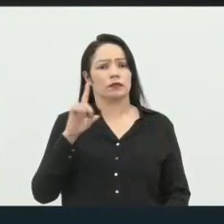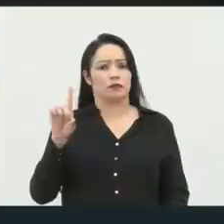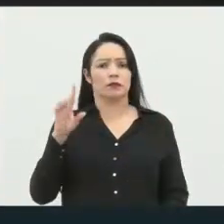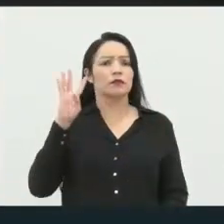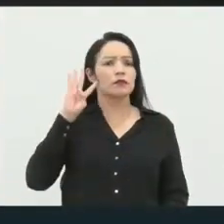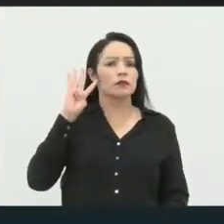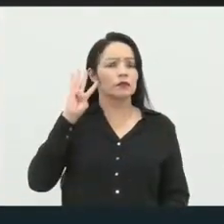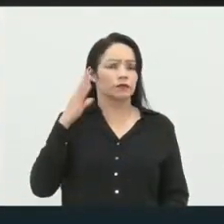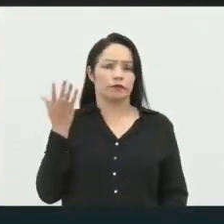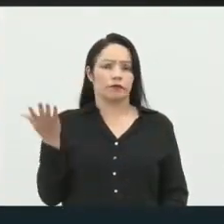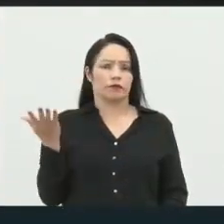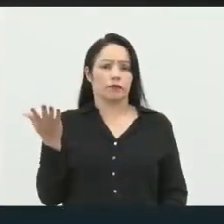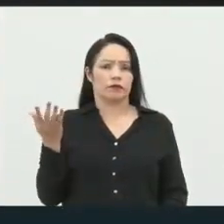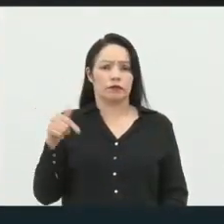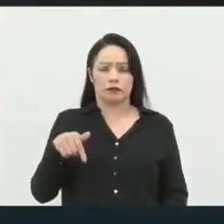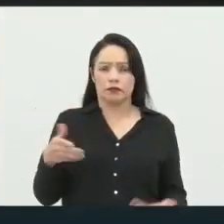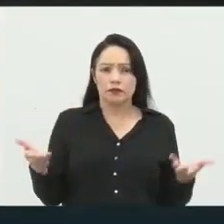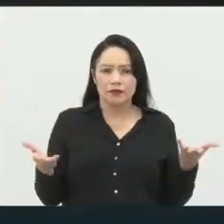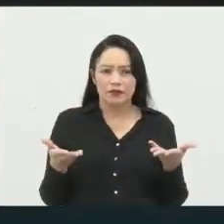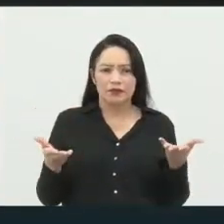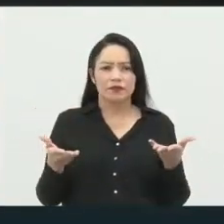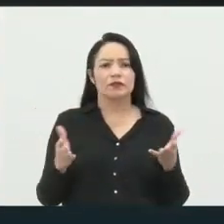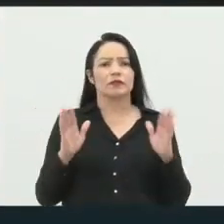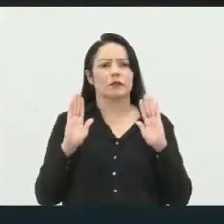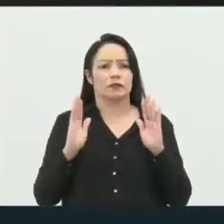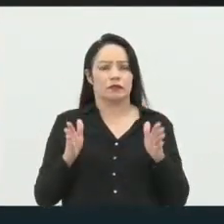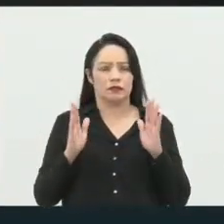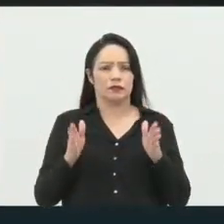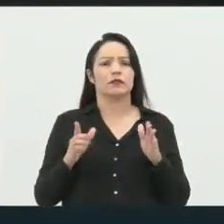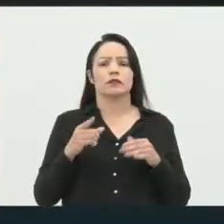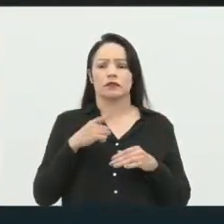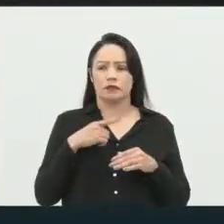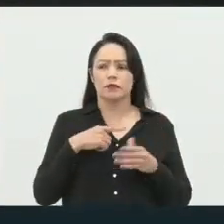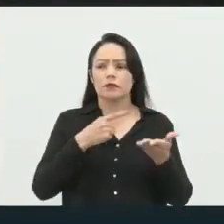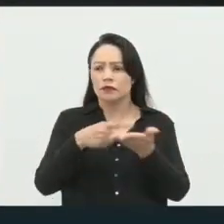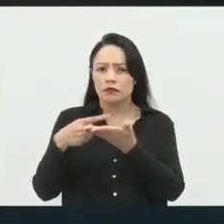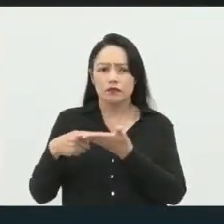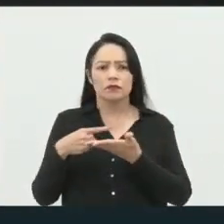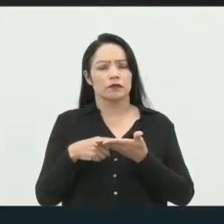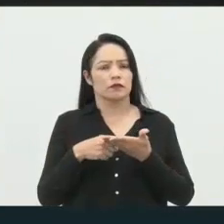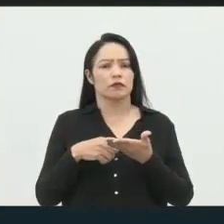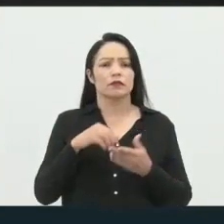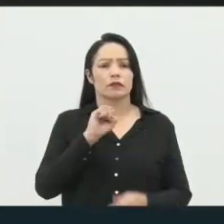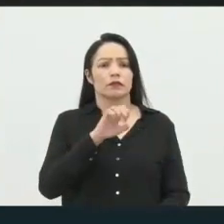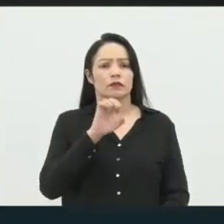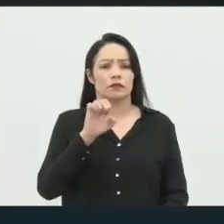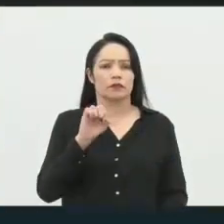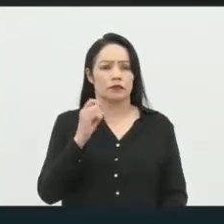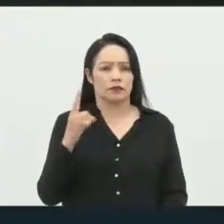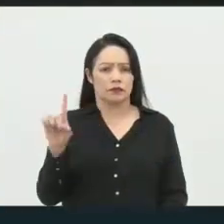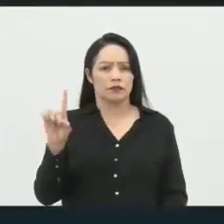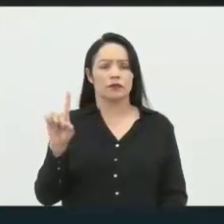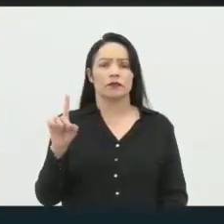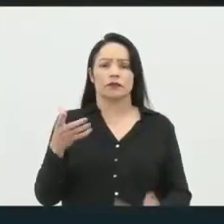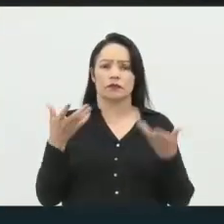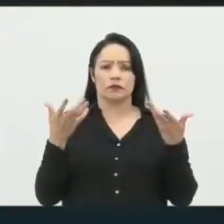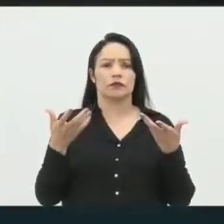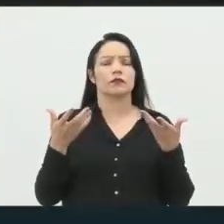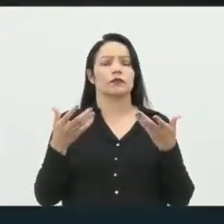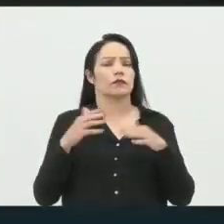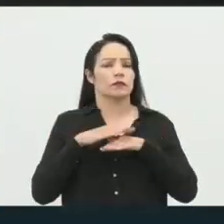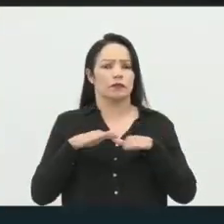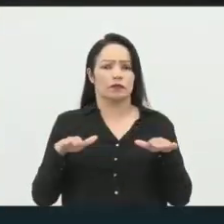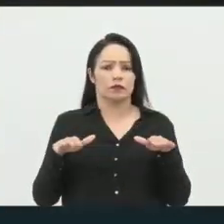e hoje já está se trabalhando para derrubar a sessão quando nós temos assuntos importantes relevante como esse